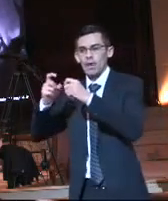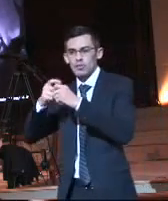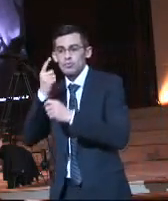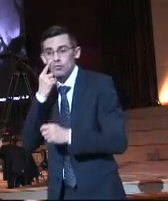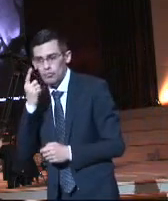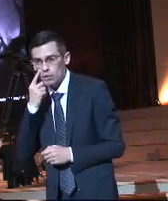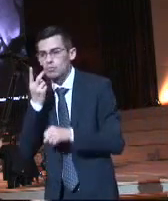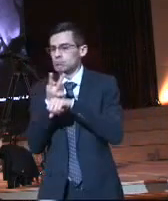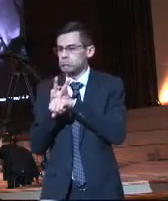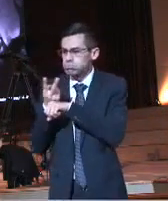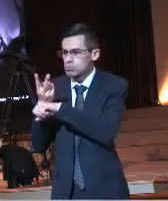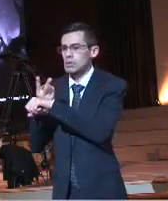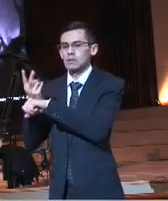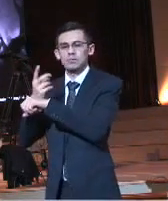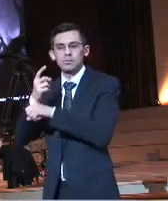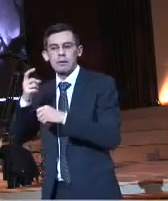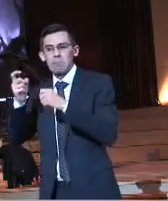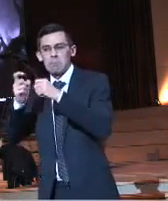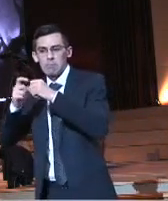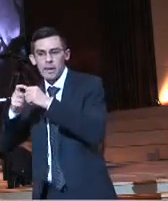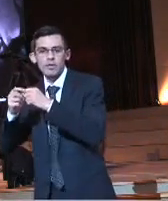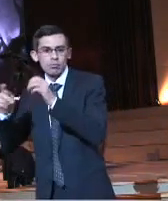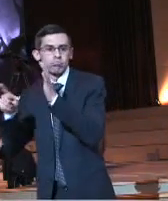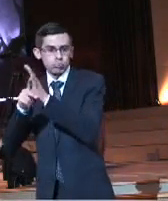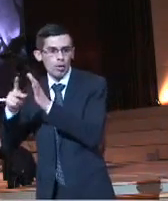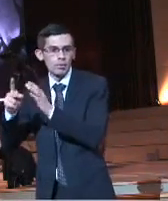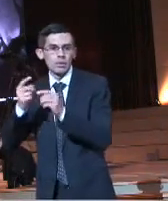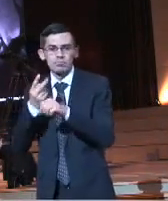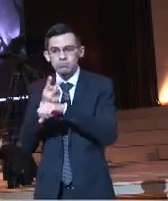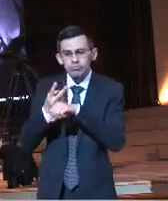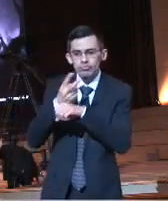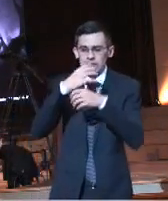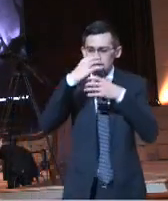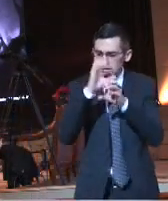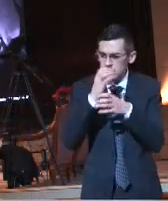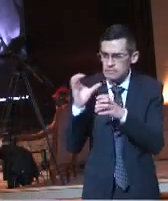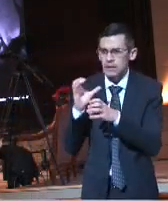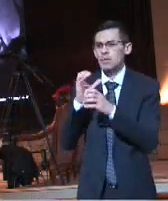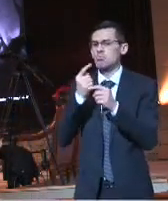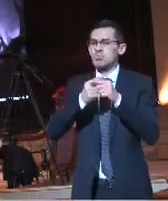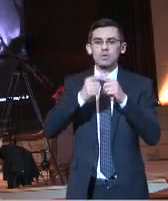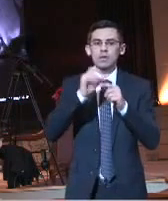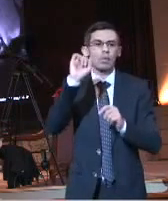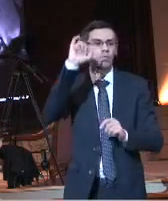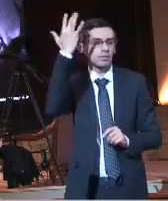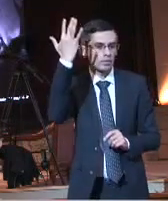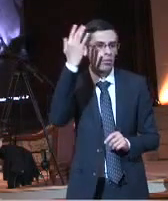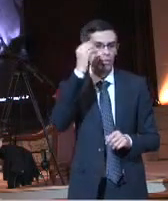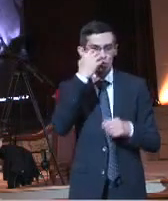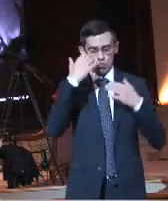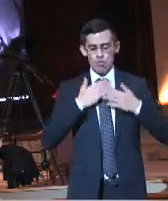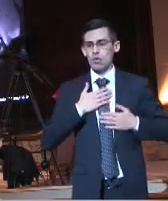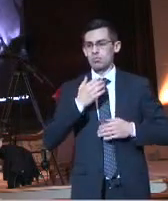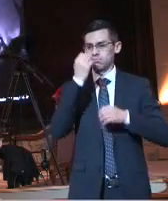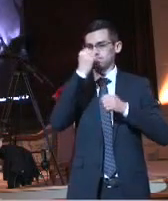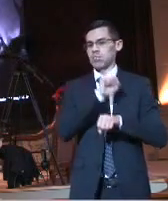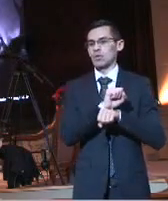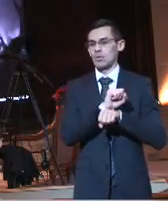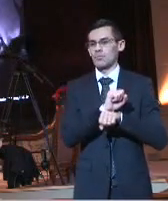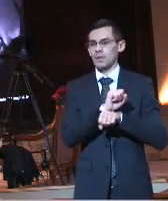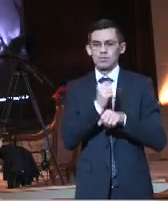os médicos estavam procurando as causas, as razões, o porquê daquela paralisia. Aquilo era